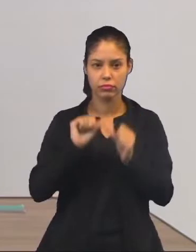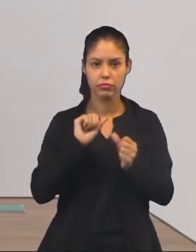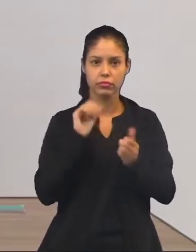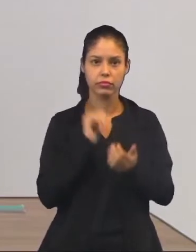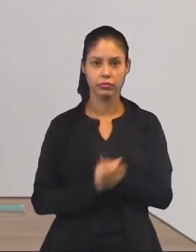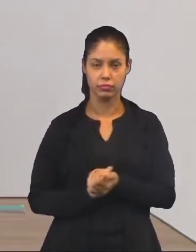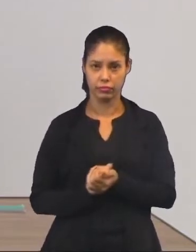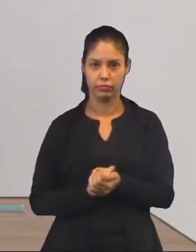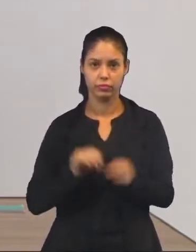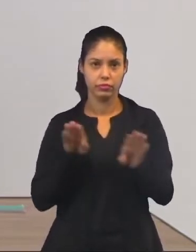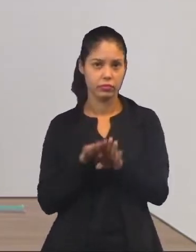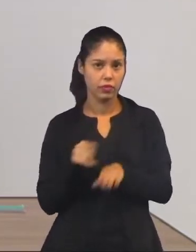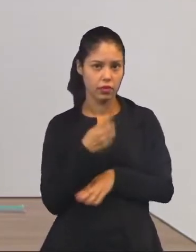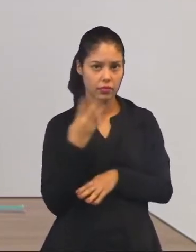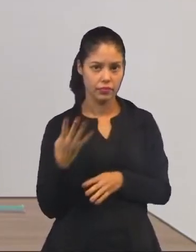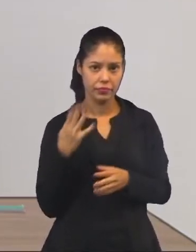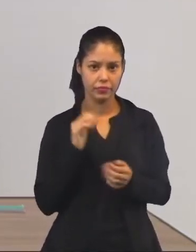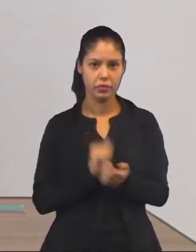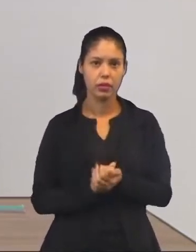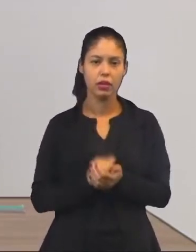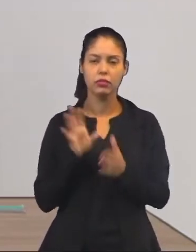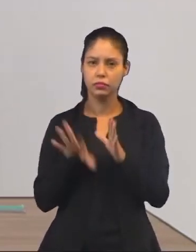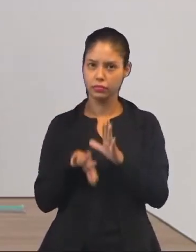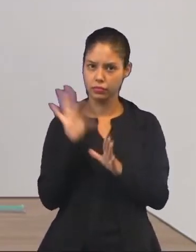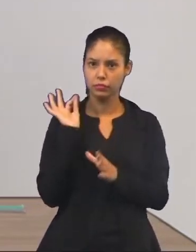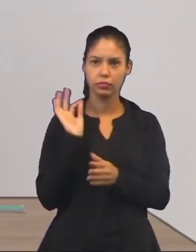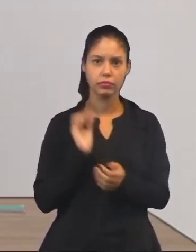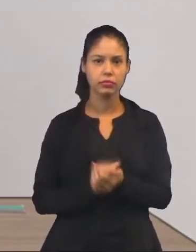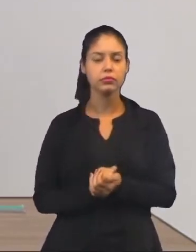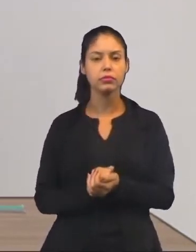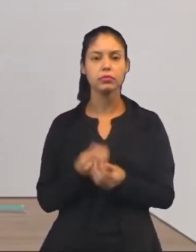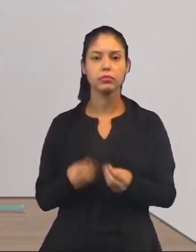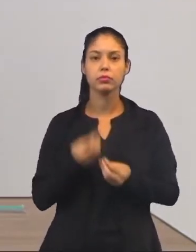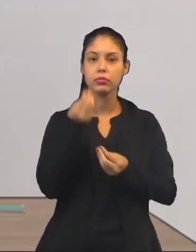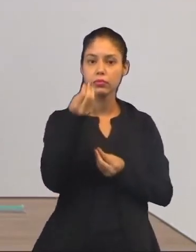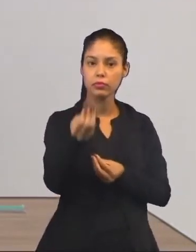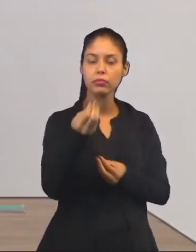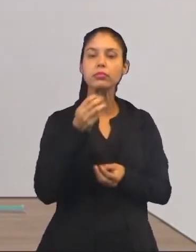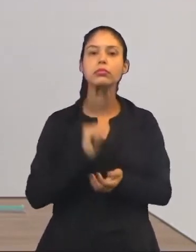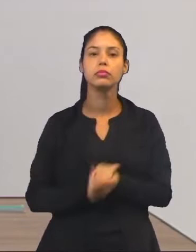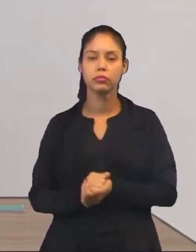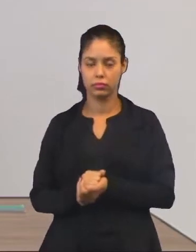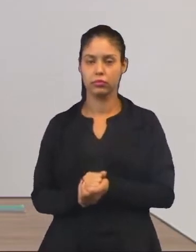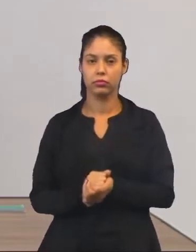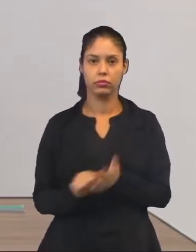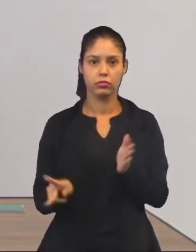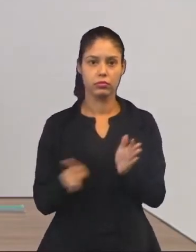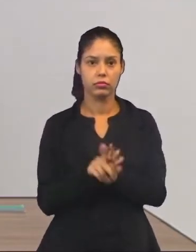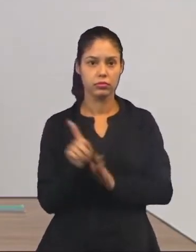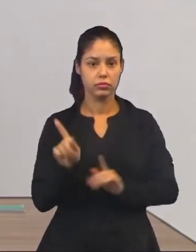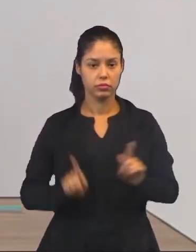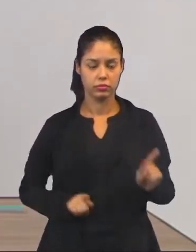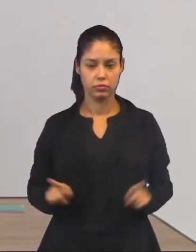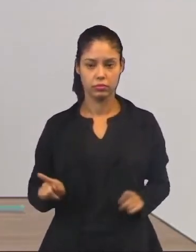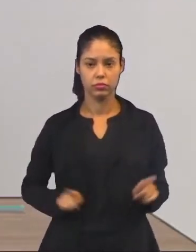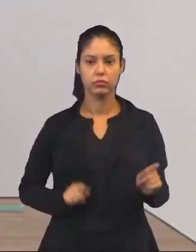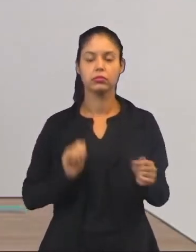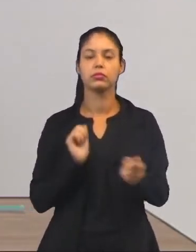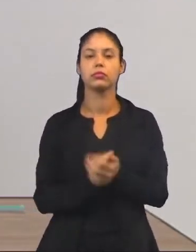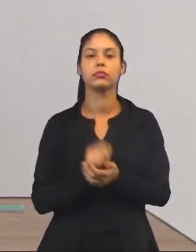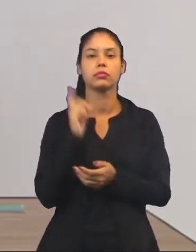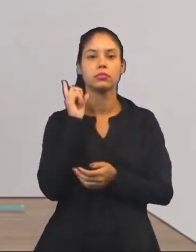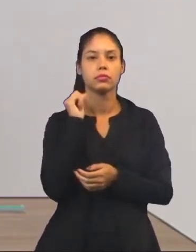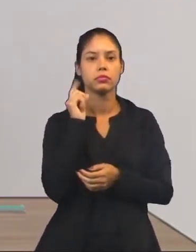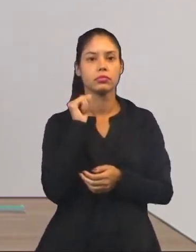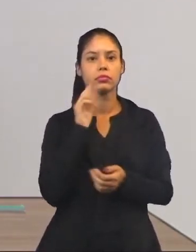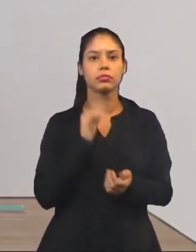tem uma quantidade, mas ela vai precisar retirar, certo? Ela vai entregar à sua prima uma quantidade de